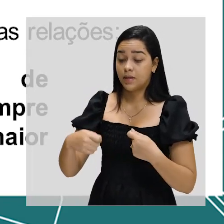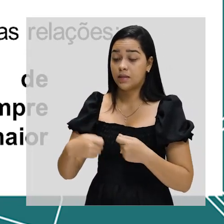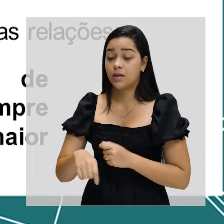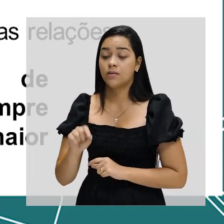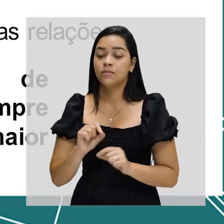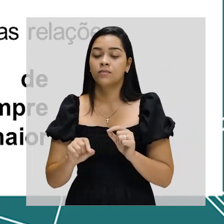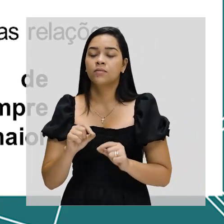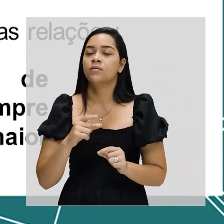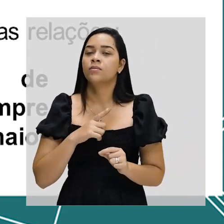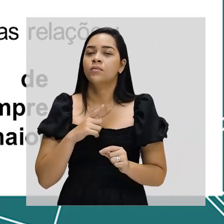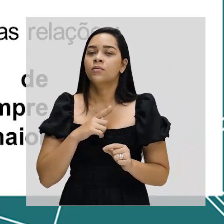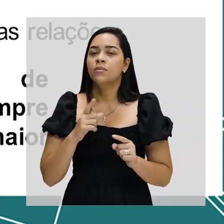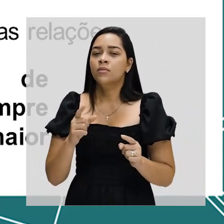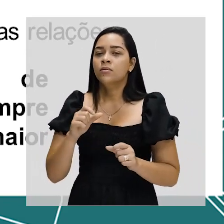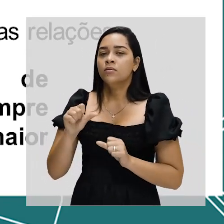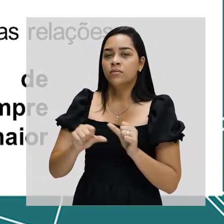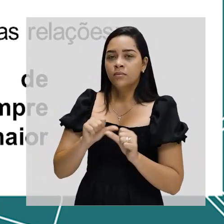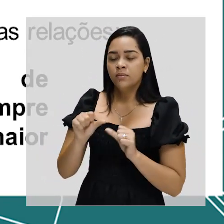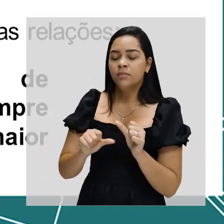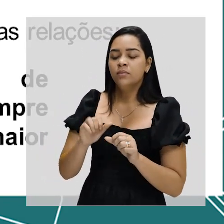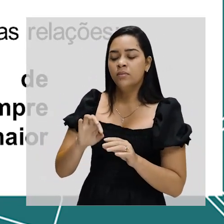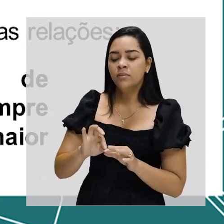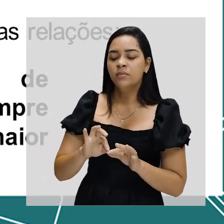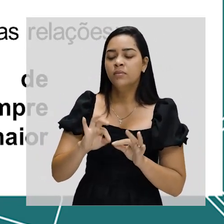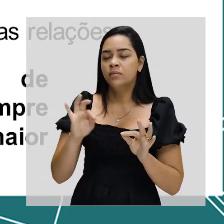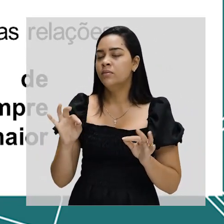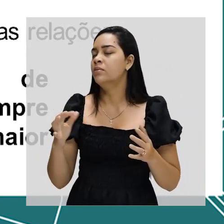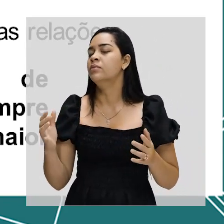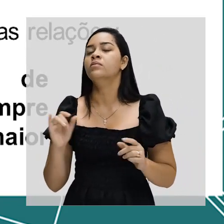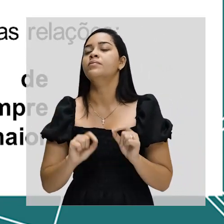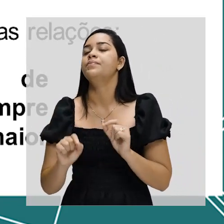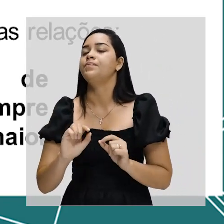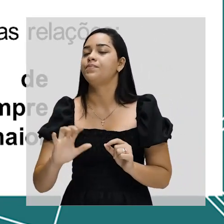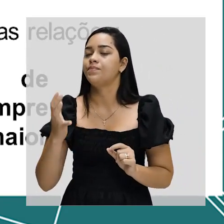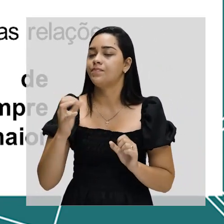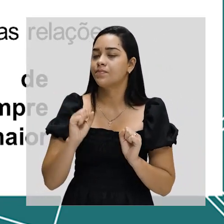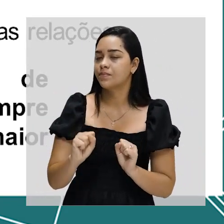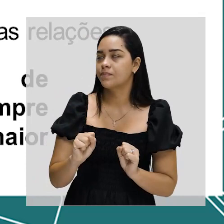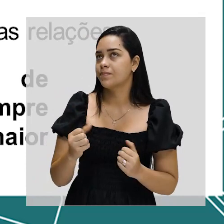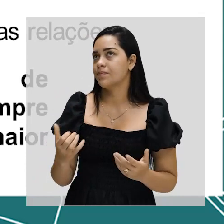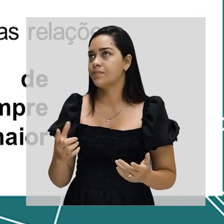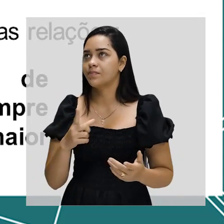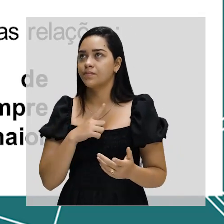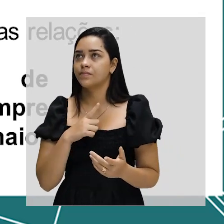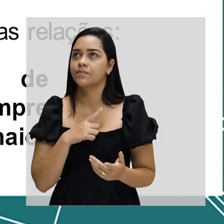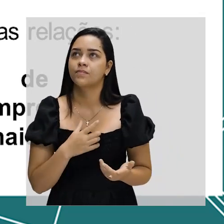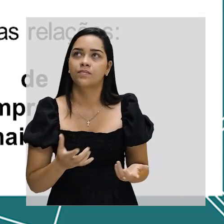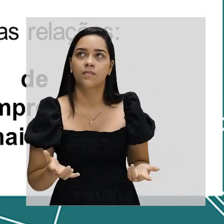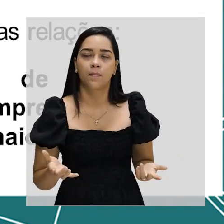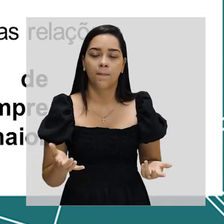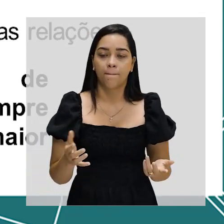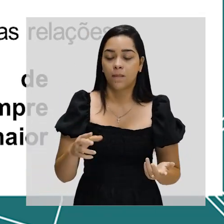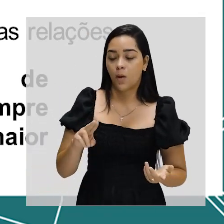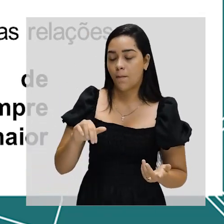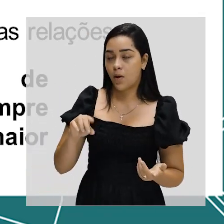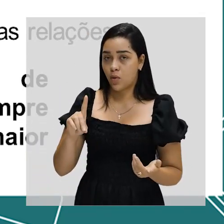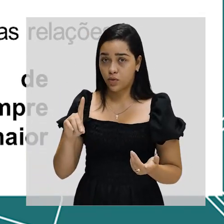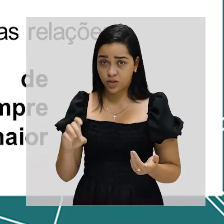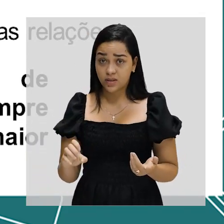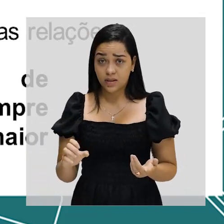a conversão de unidades. Então, o que acontece? A gente pode ter uma